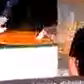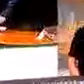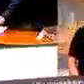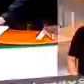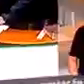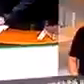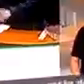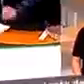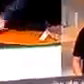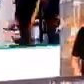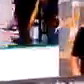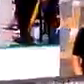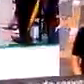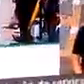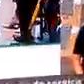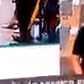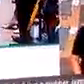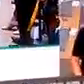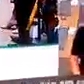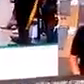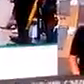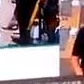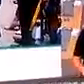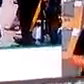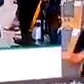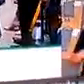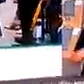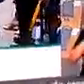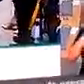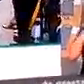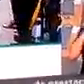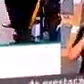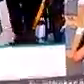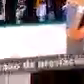Valdir Colato. Vamos aguardar. Senhor presidente.